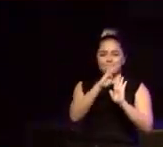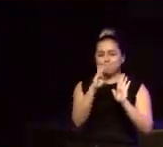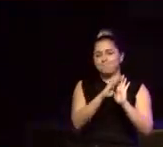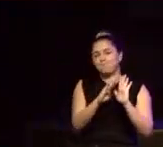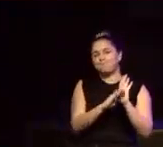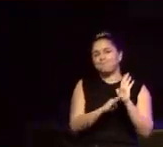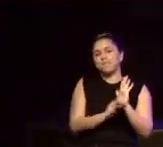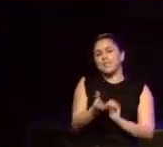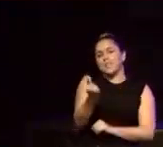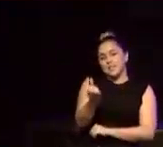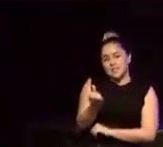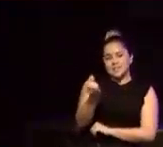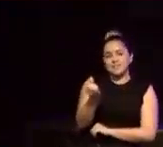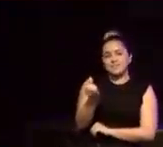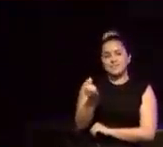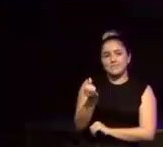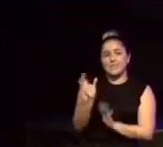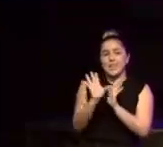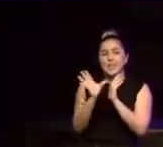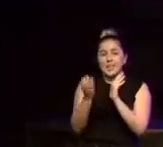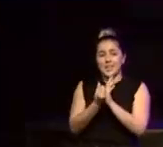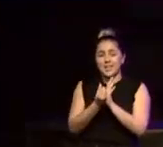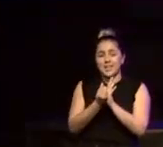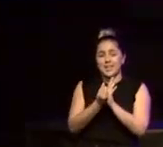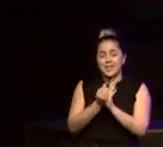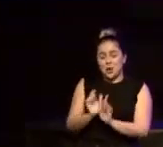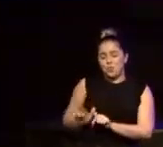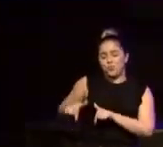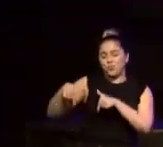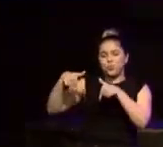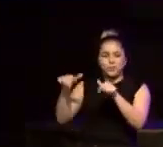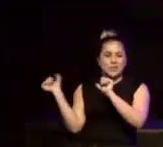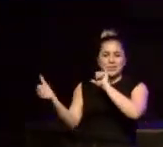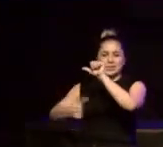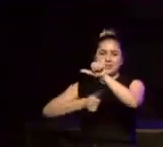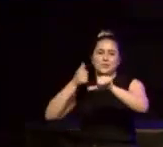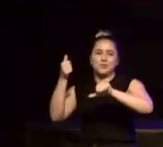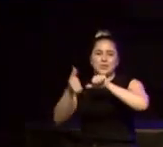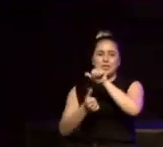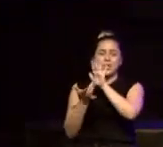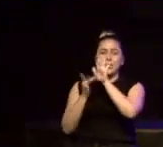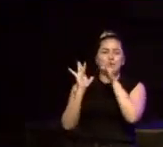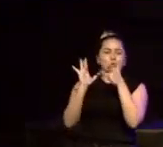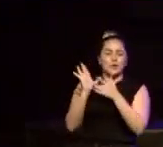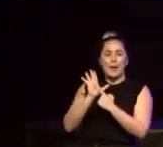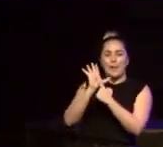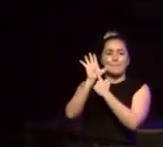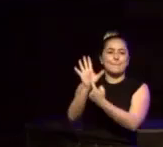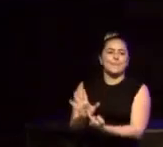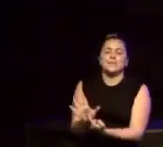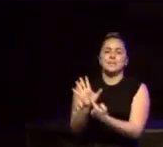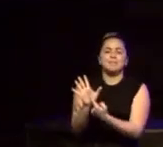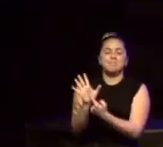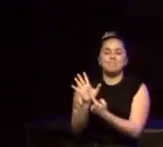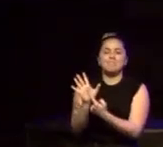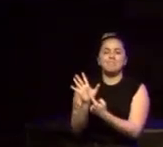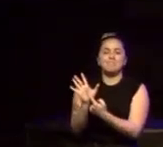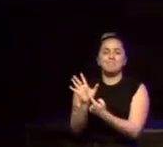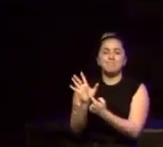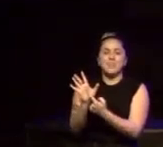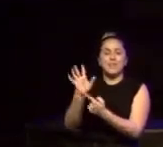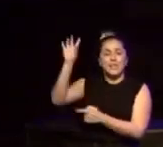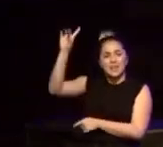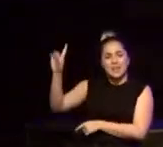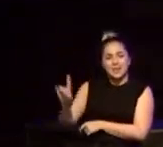igreja é o agente de transformação de Deus. É a maneira como Deus resolveu se encarnar nesse segundo momento, pessoalmente,